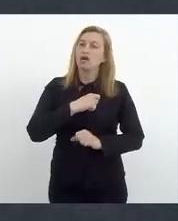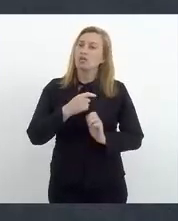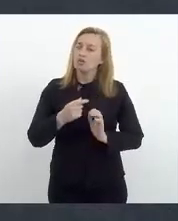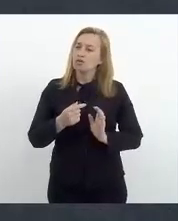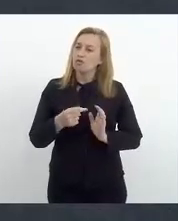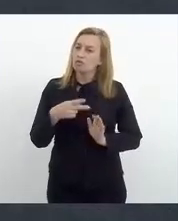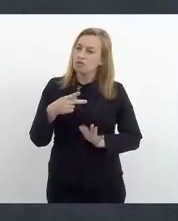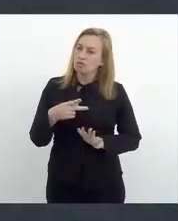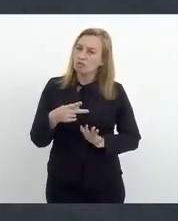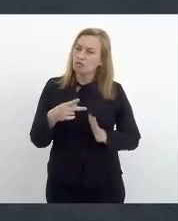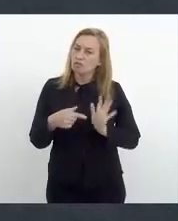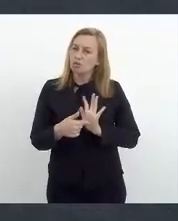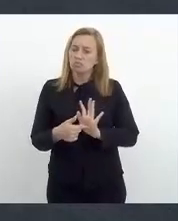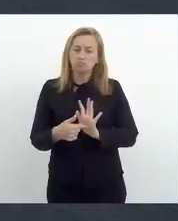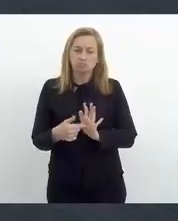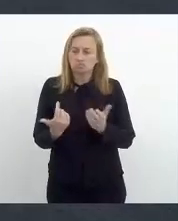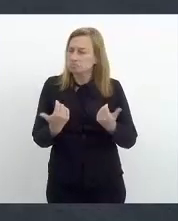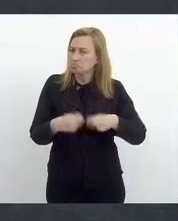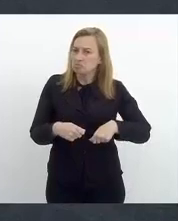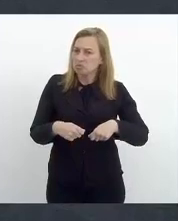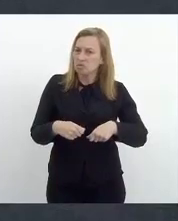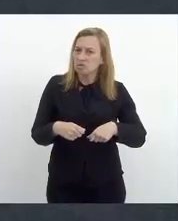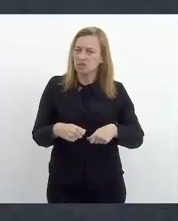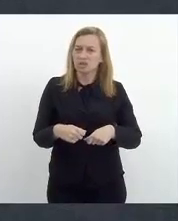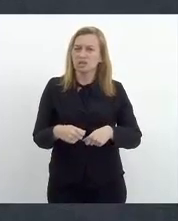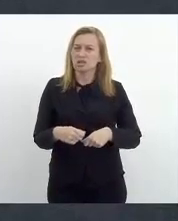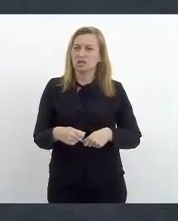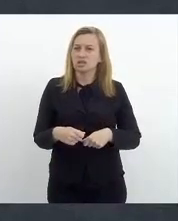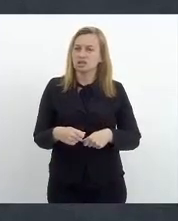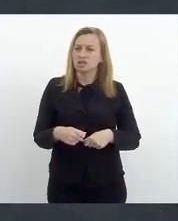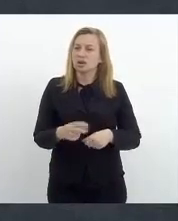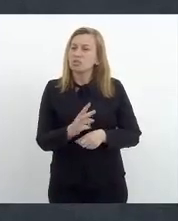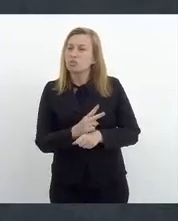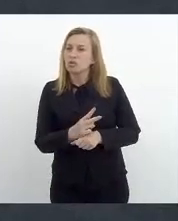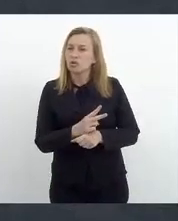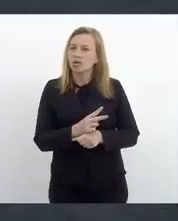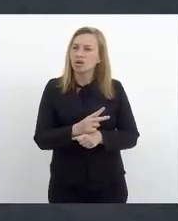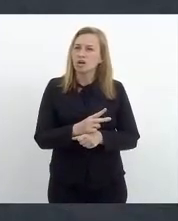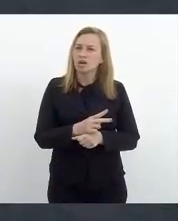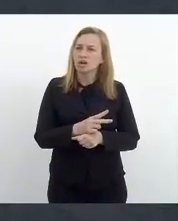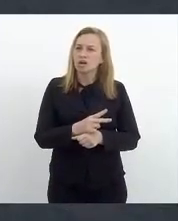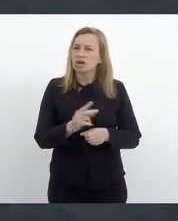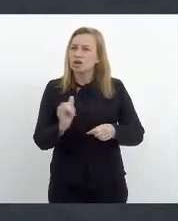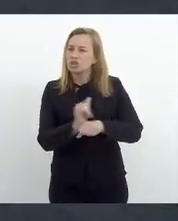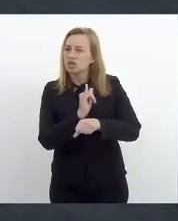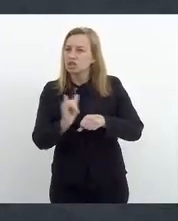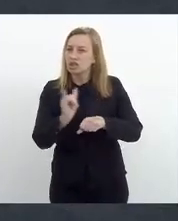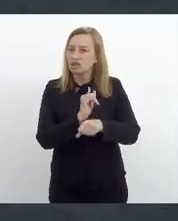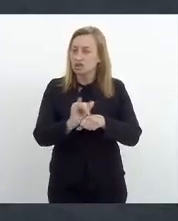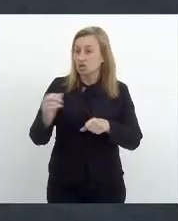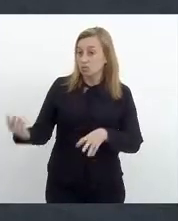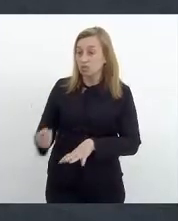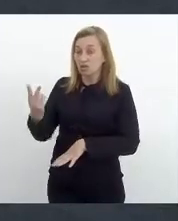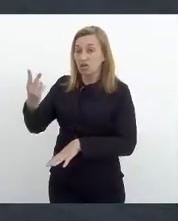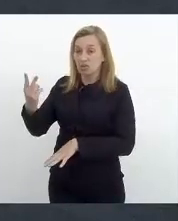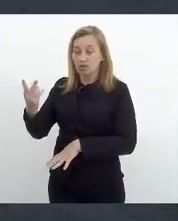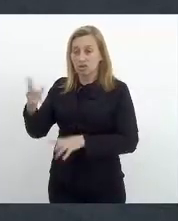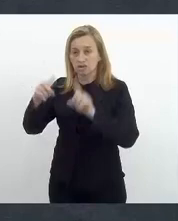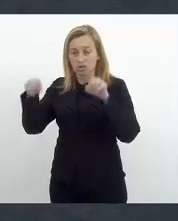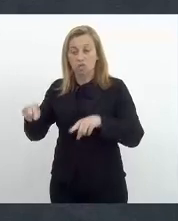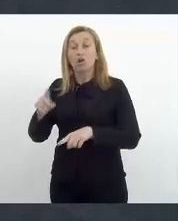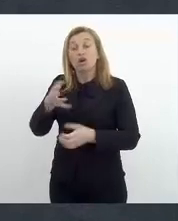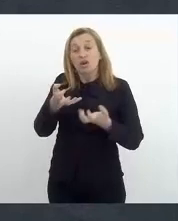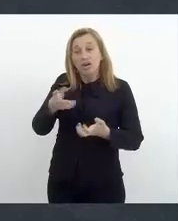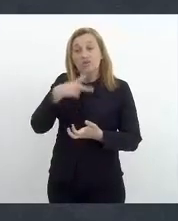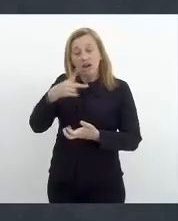necessariamente os números que alternativas que garantam a valorização do Servidor então é o que eu quero dizer